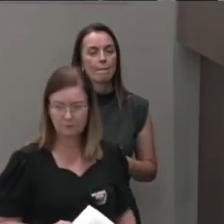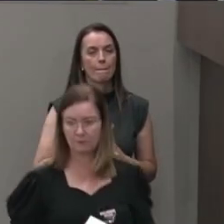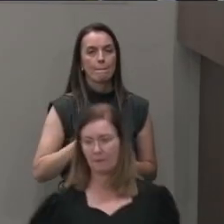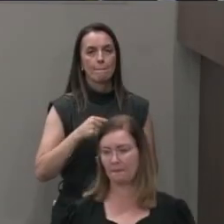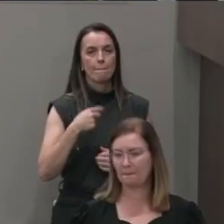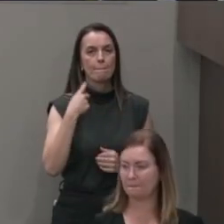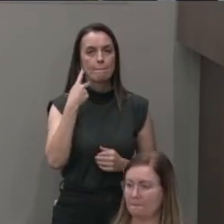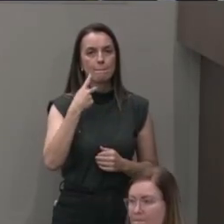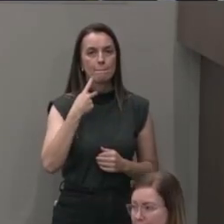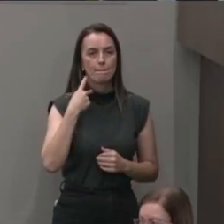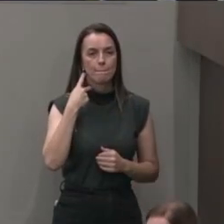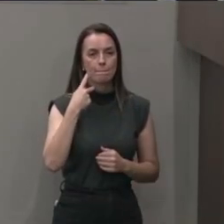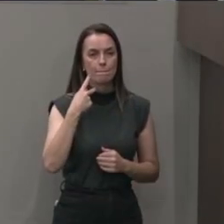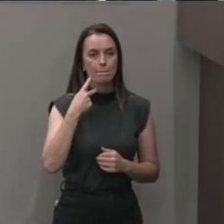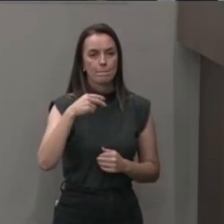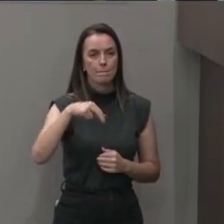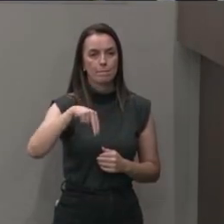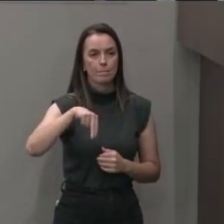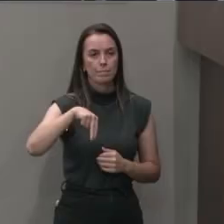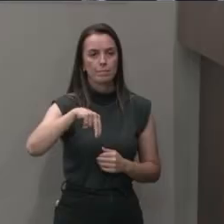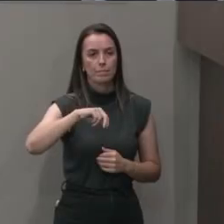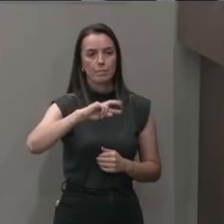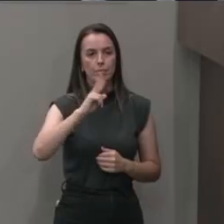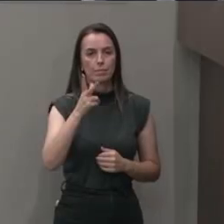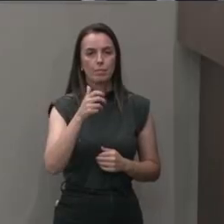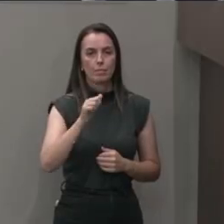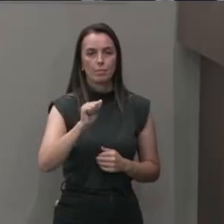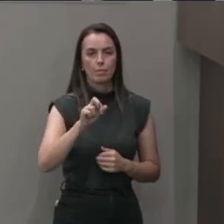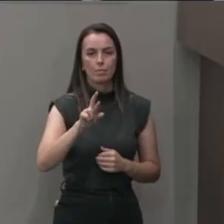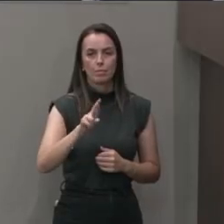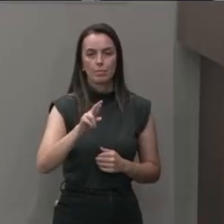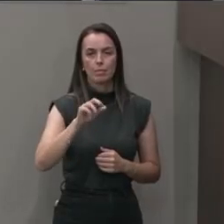Próximo vereador, vereador Inharé Carvalho.